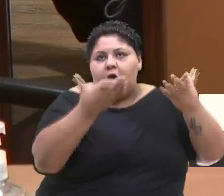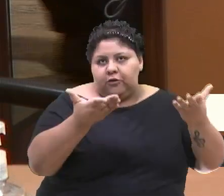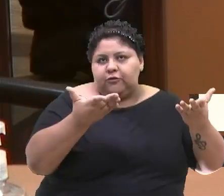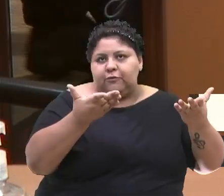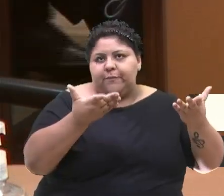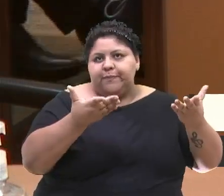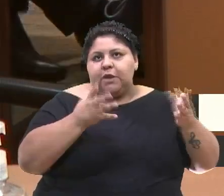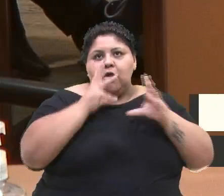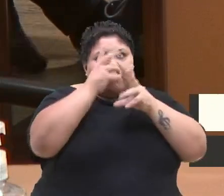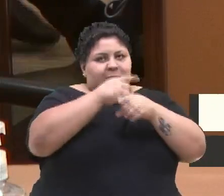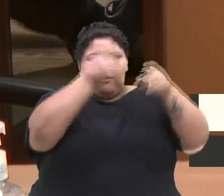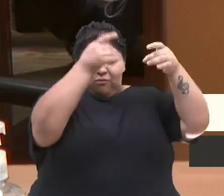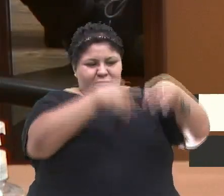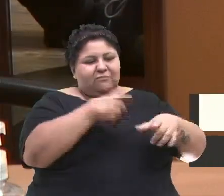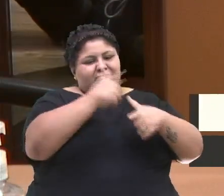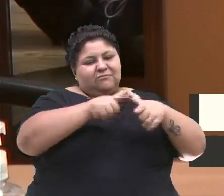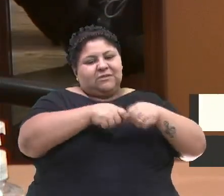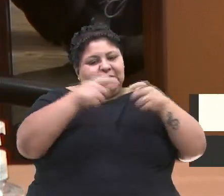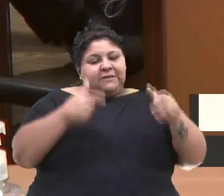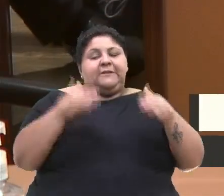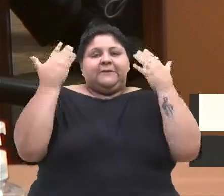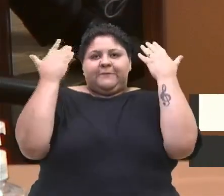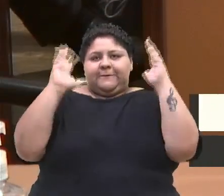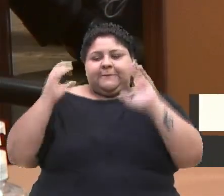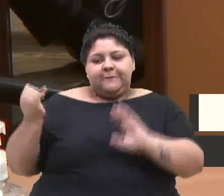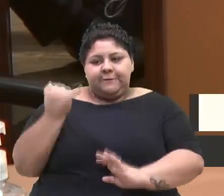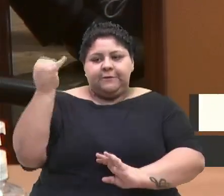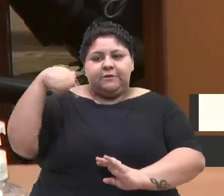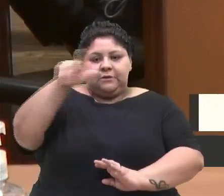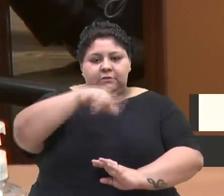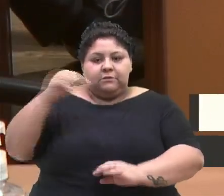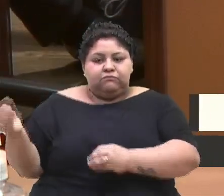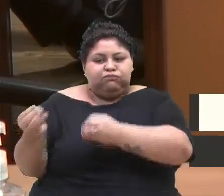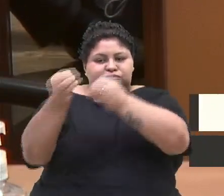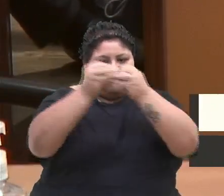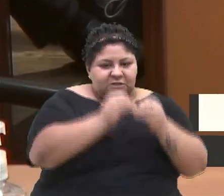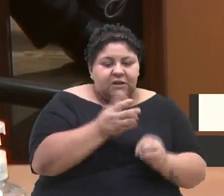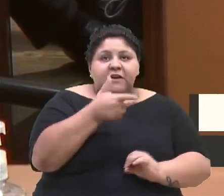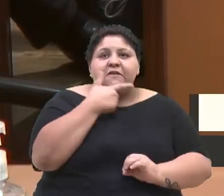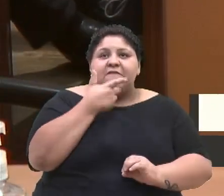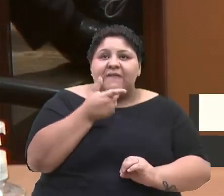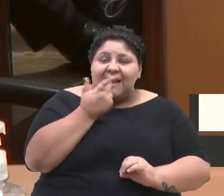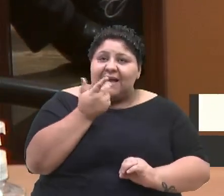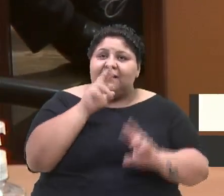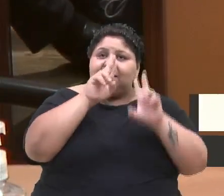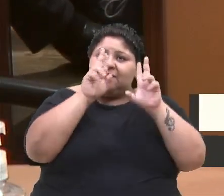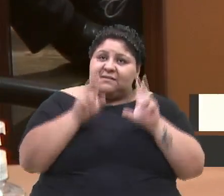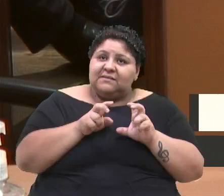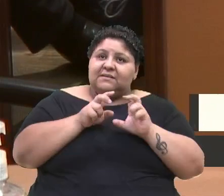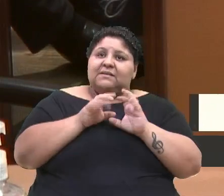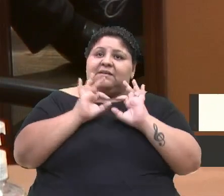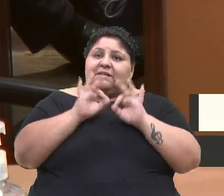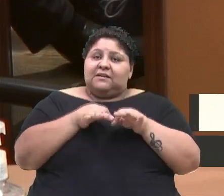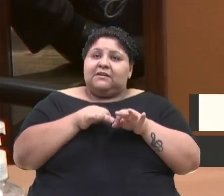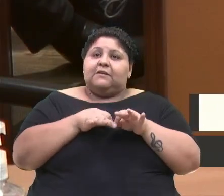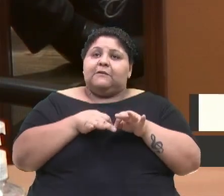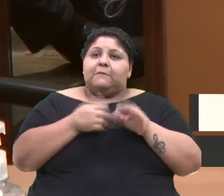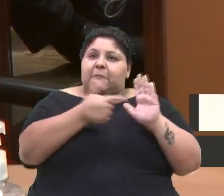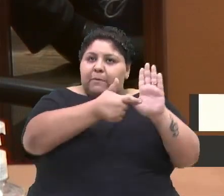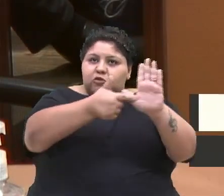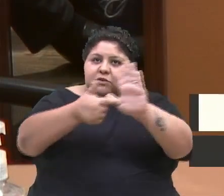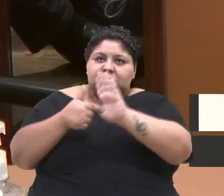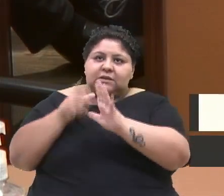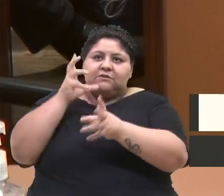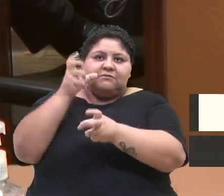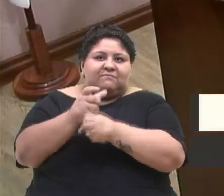problema muito grande. Mas parabéns, é importante a gente trazer à tona esses casos justamente para dar vez e voz a esses animais que não